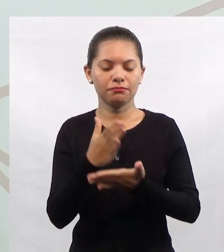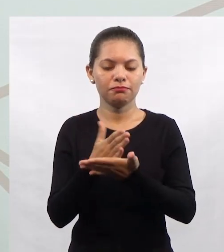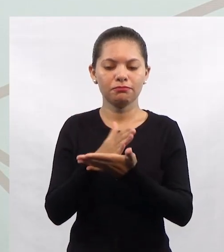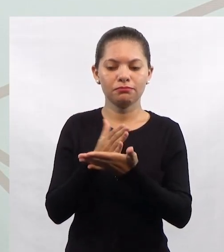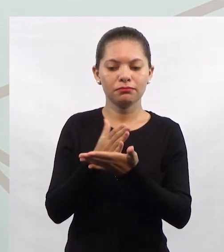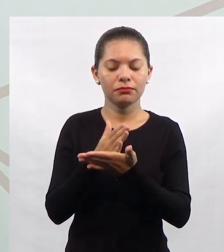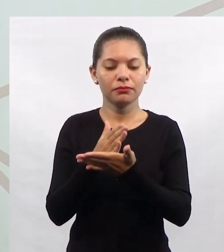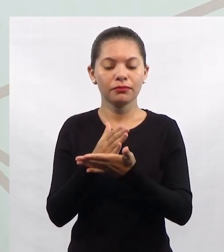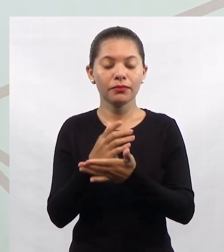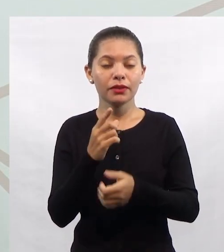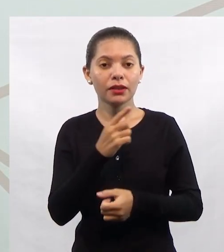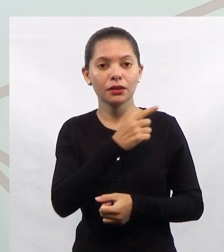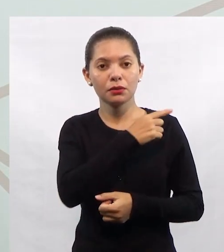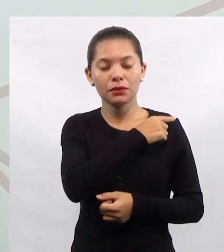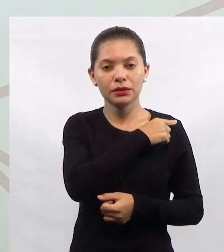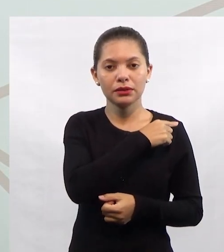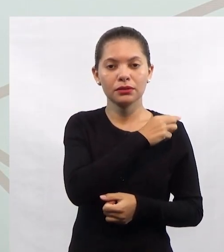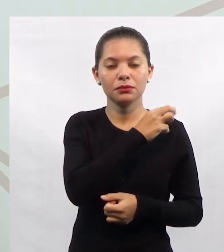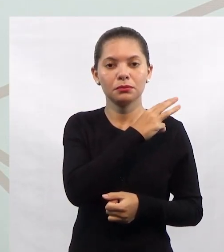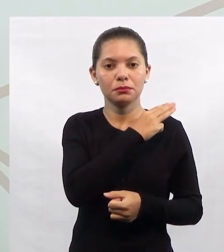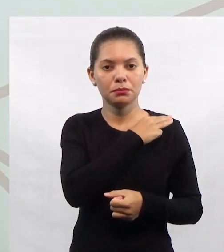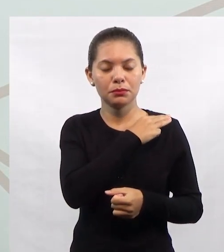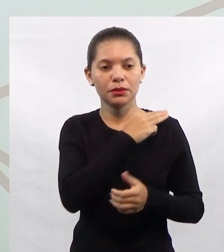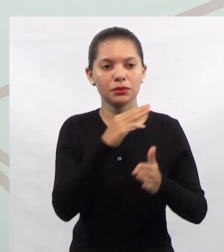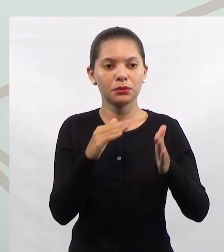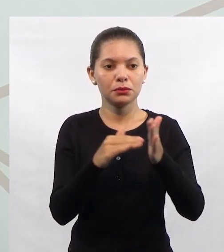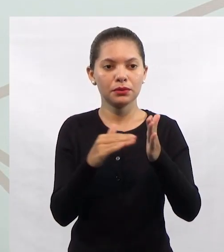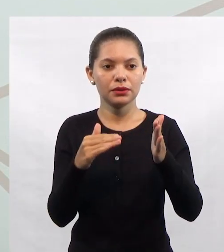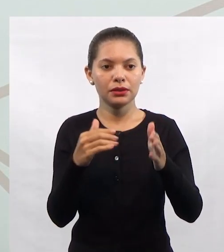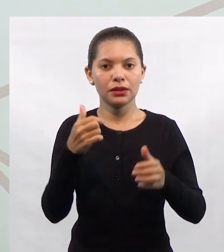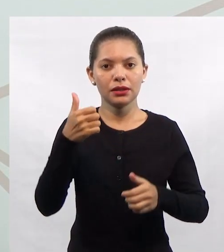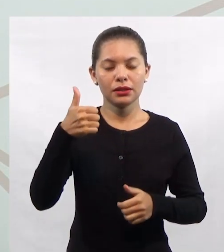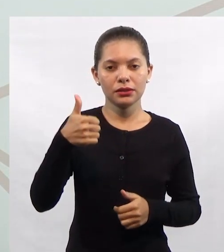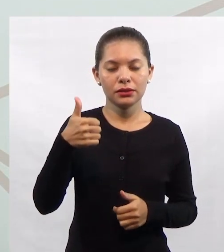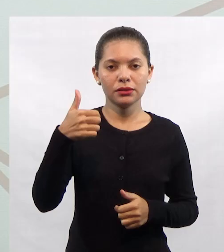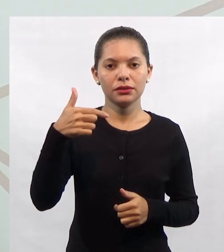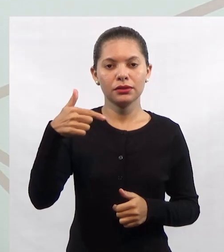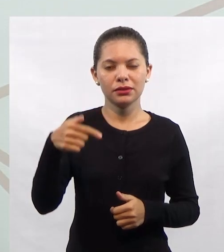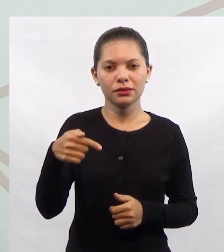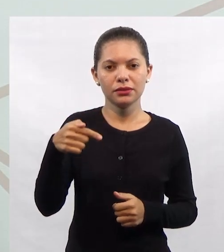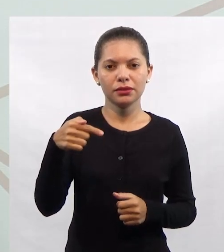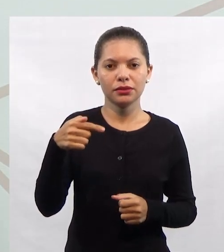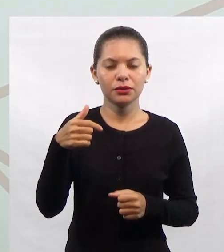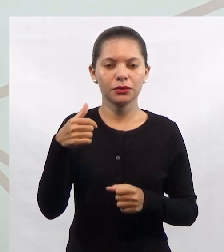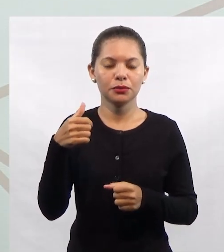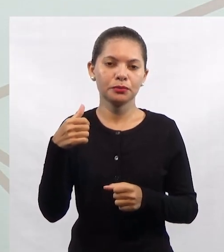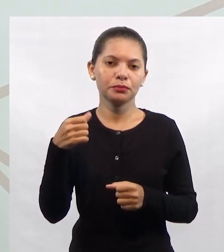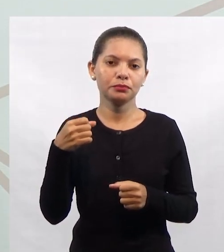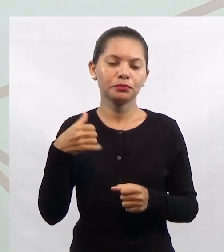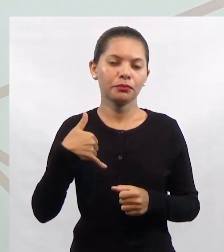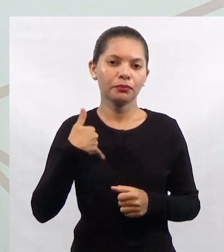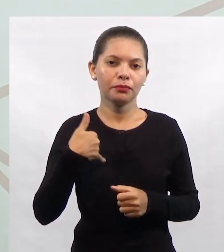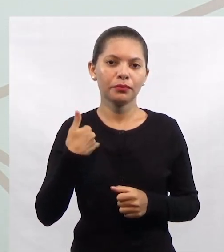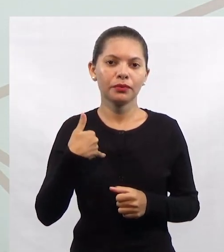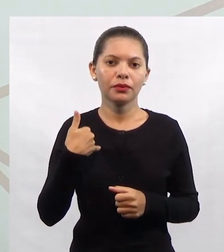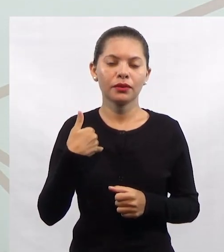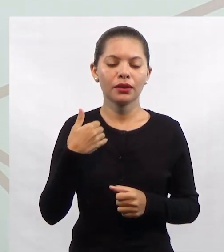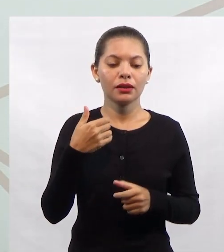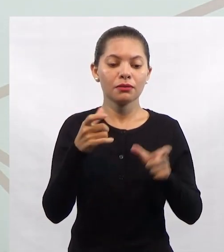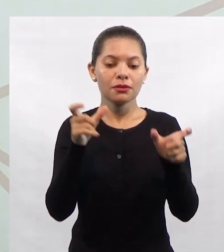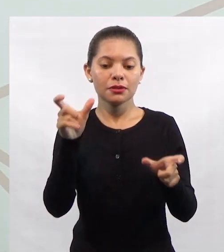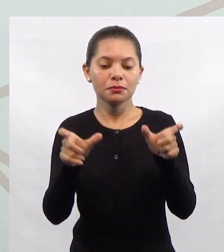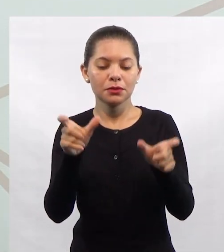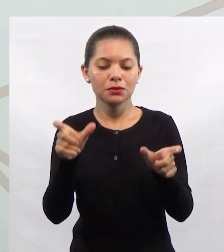aí, e o ensino médio, que é até os 17 anos. Então, para as pessoas que evadiram da